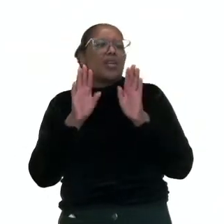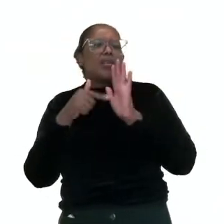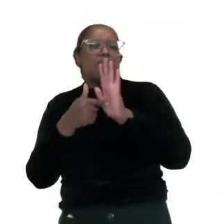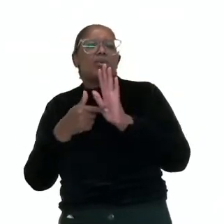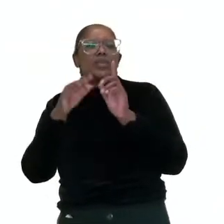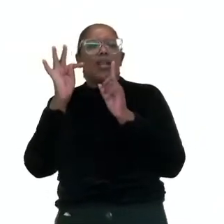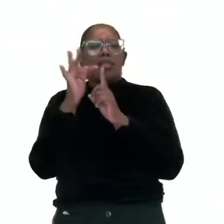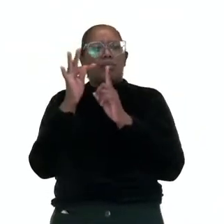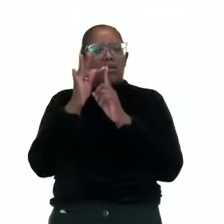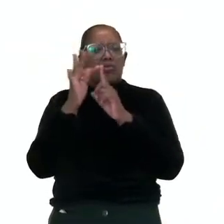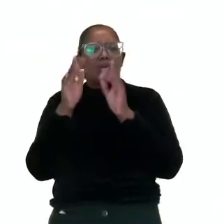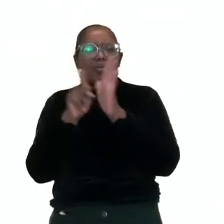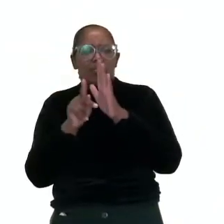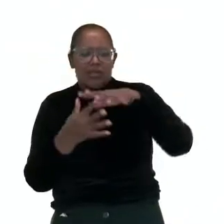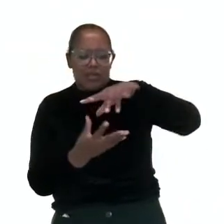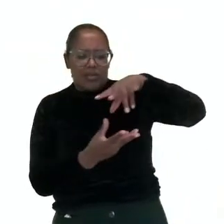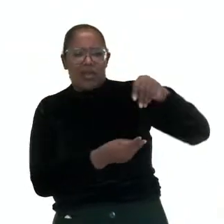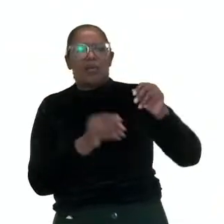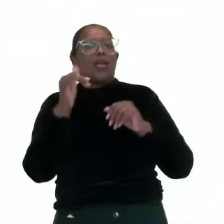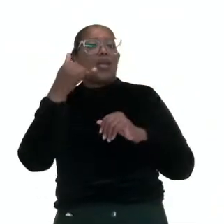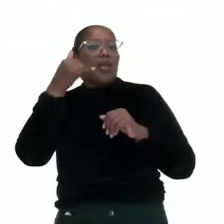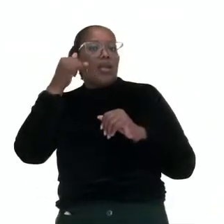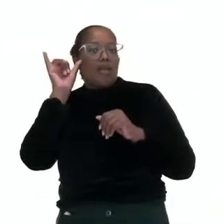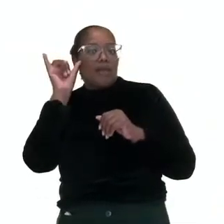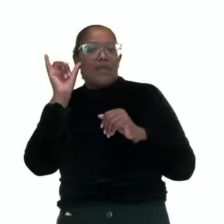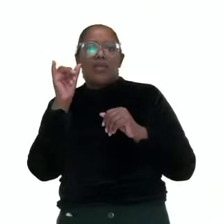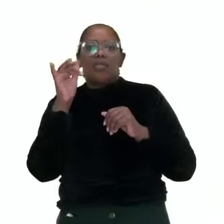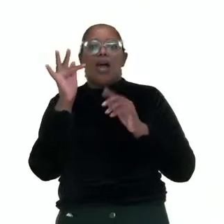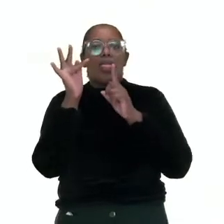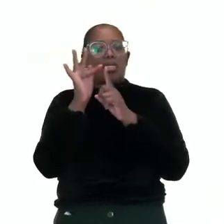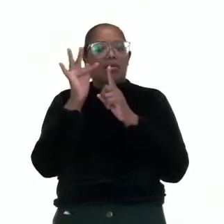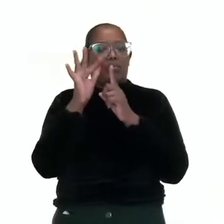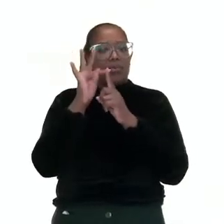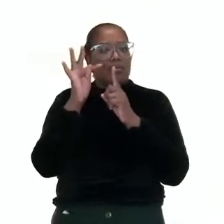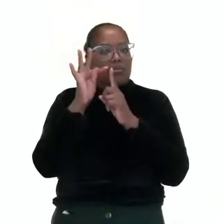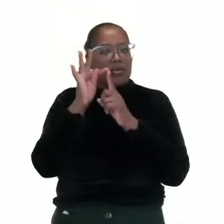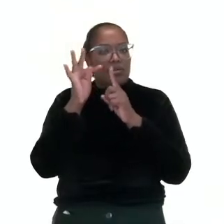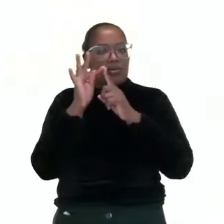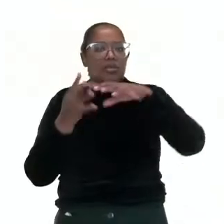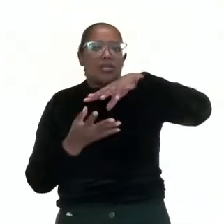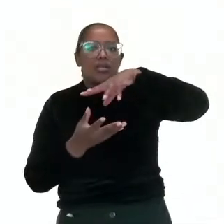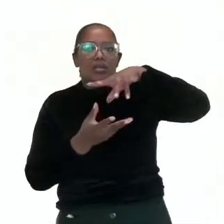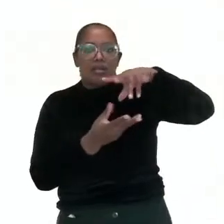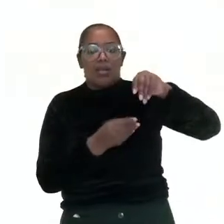esse aumento de temperatura aí nas regiões, as diferentes temperaturas no nosso globo.